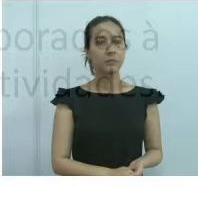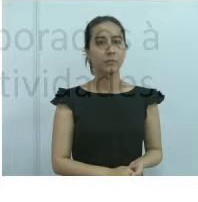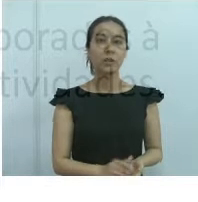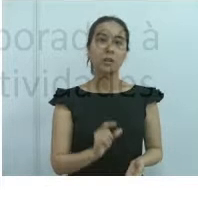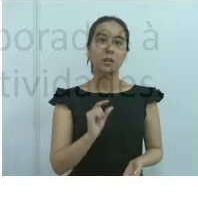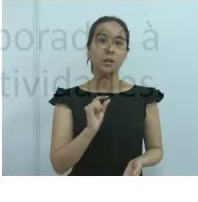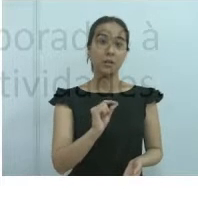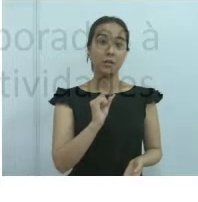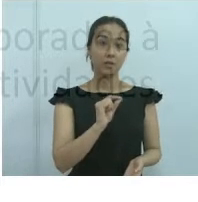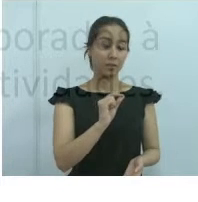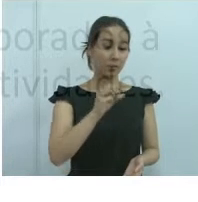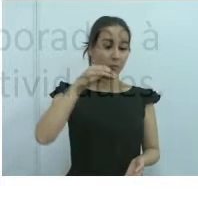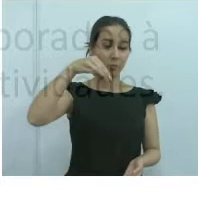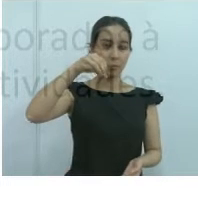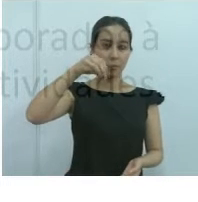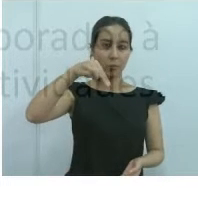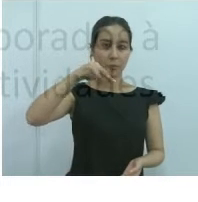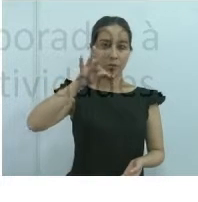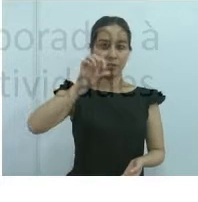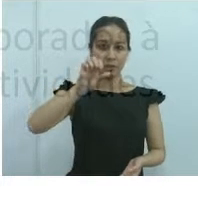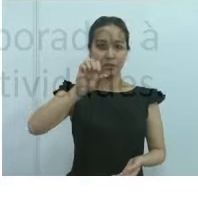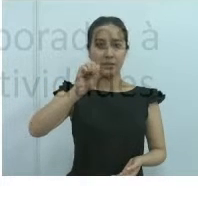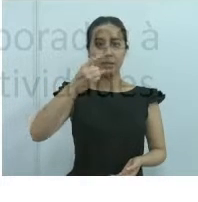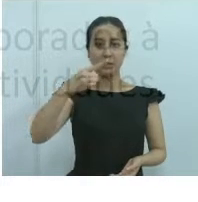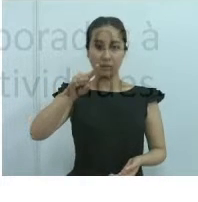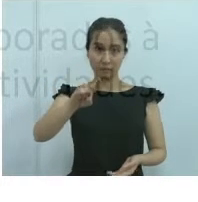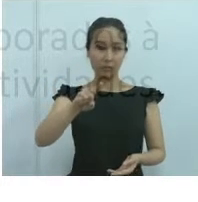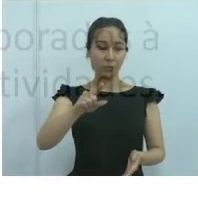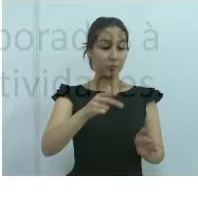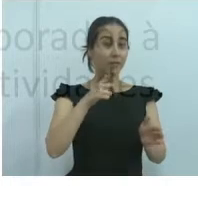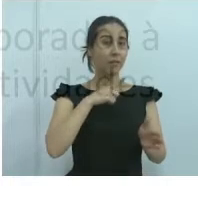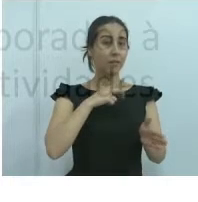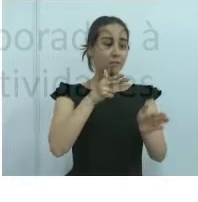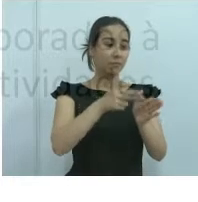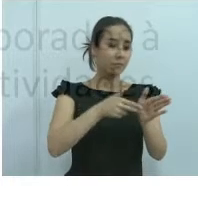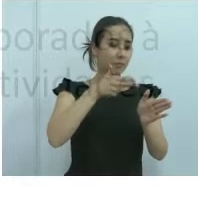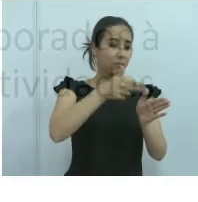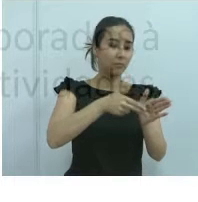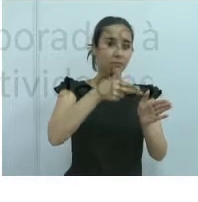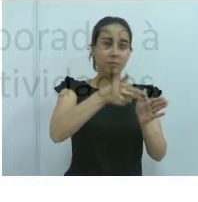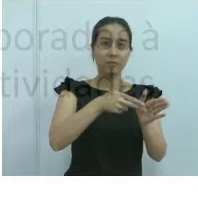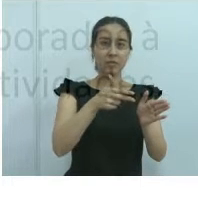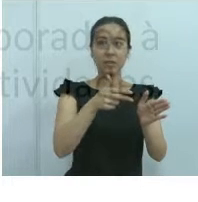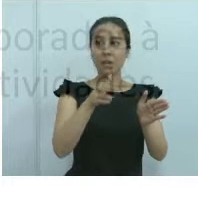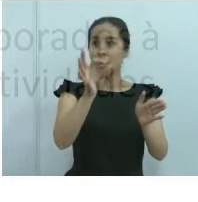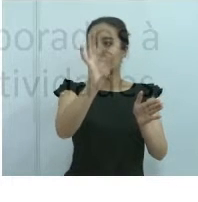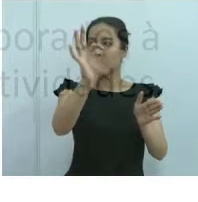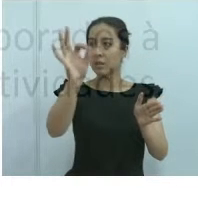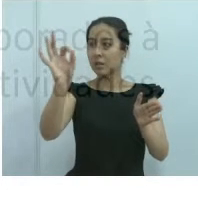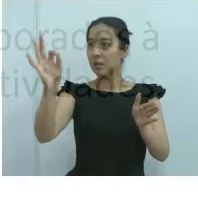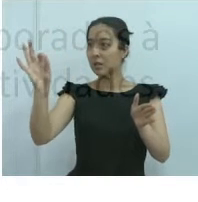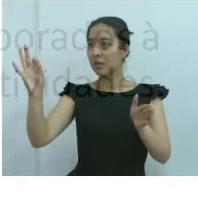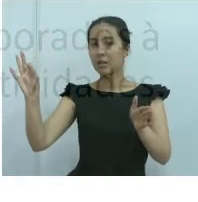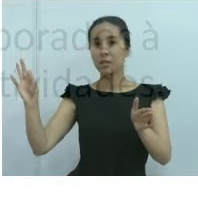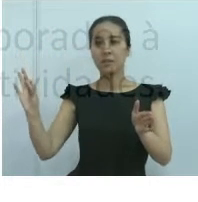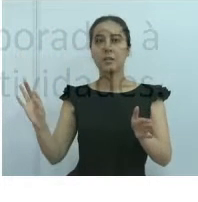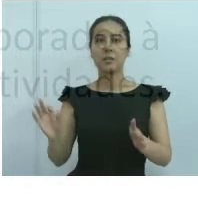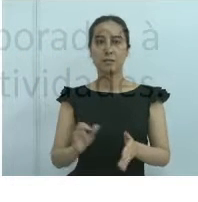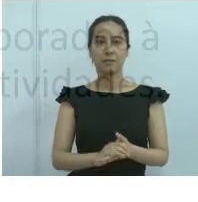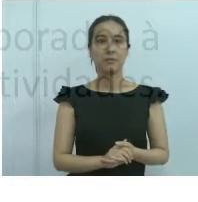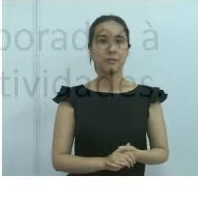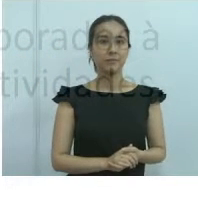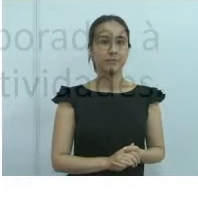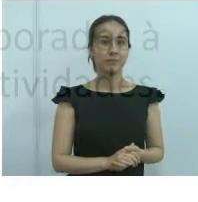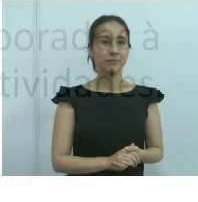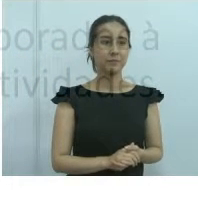onde eu não foi servida por ferrovia fato que fez a cidade fica muito atrasada porque não tinha nada no tvv passava ao largo por ouro